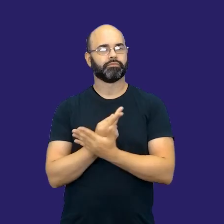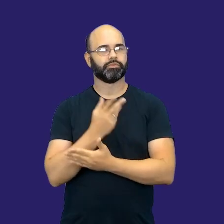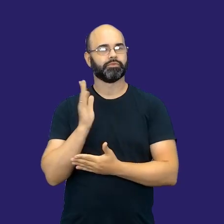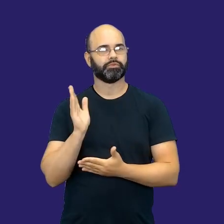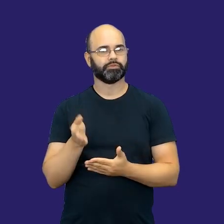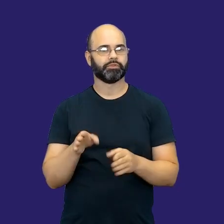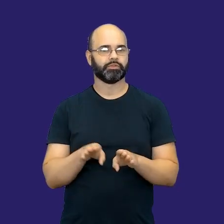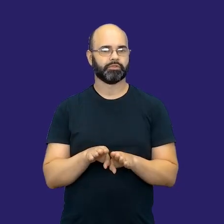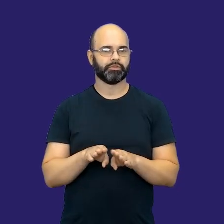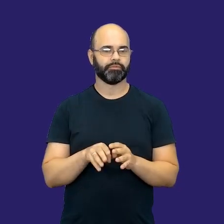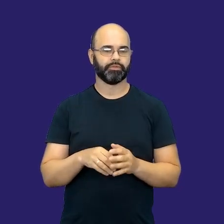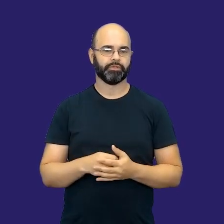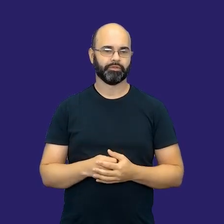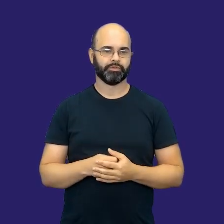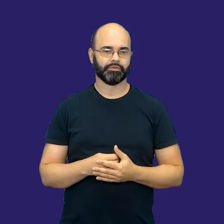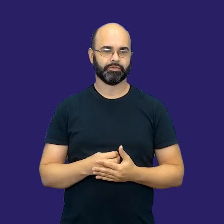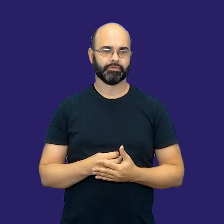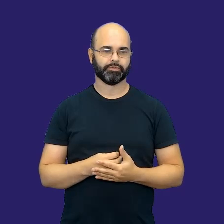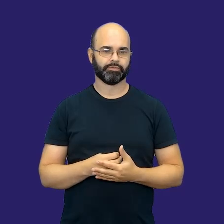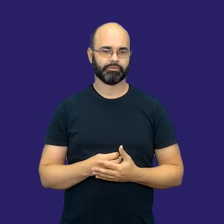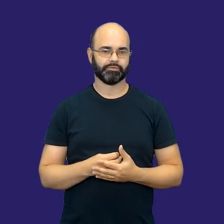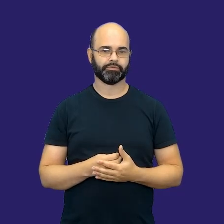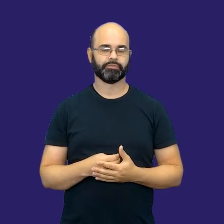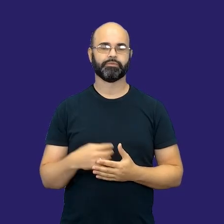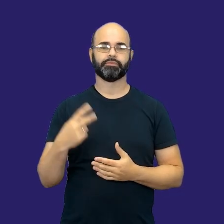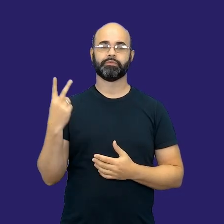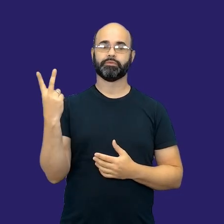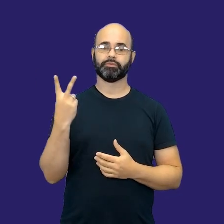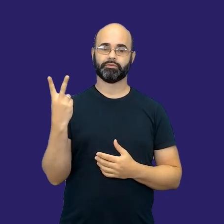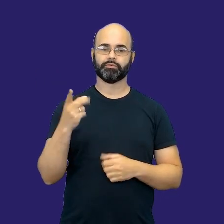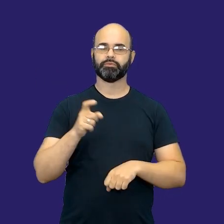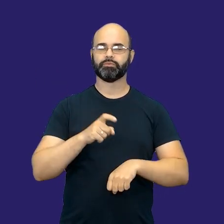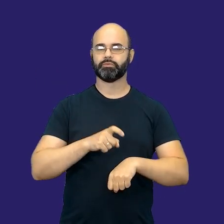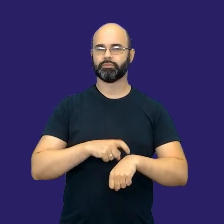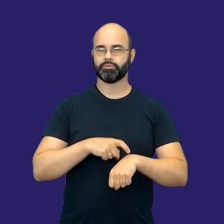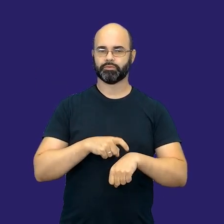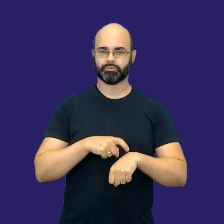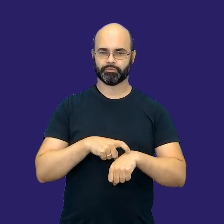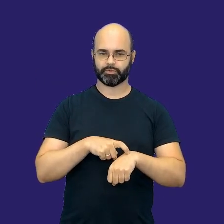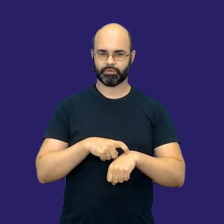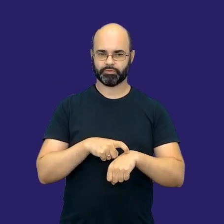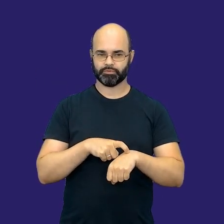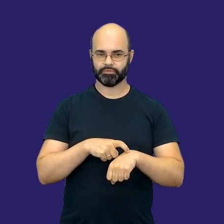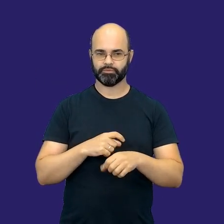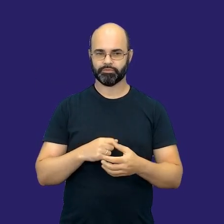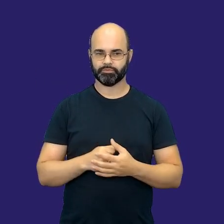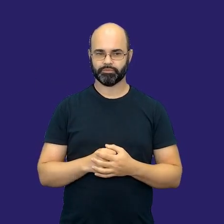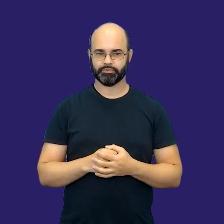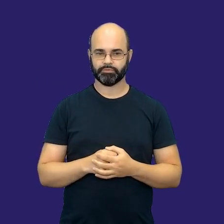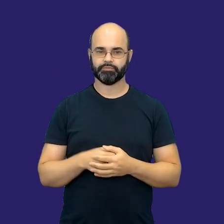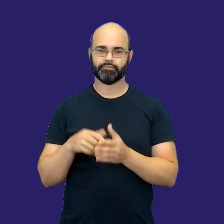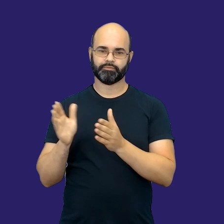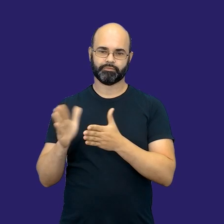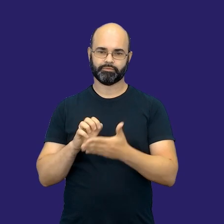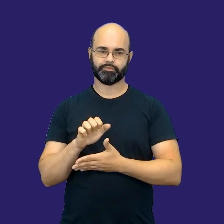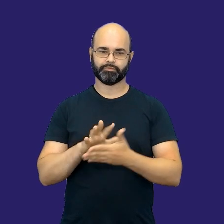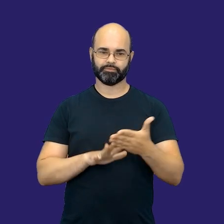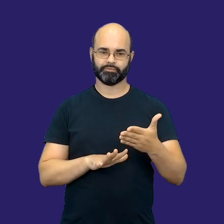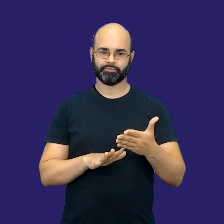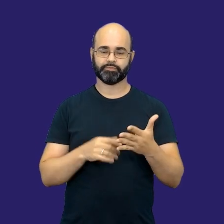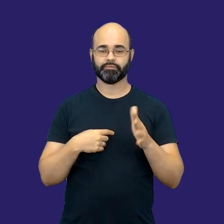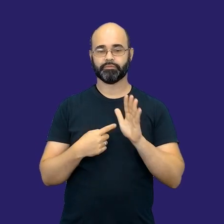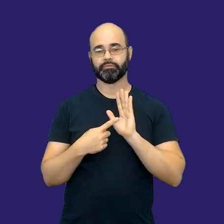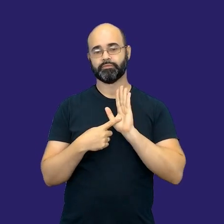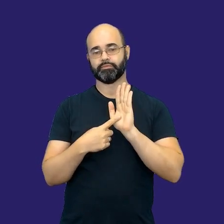Então, vamos lá para o nosso segundo momento desse encontro formativo. Passaremos, então para